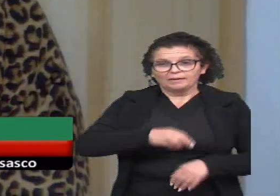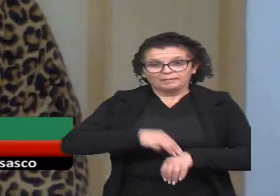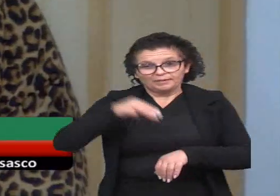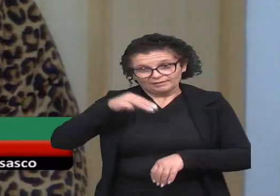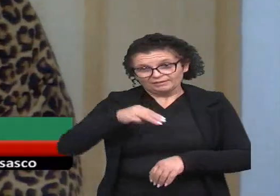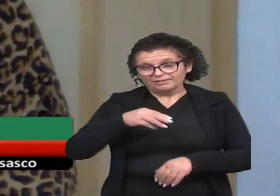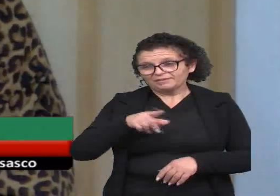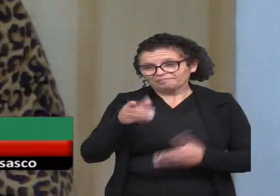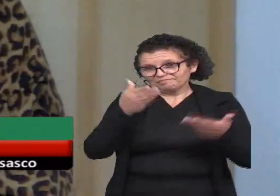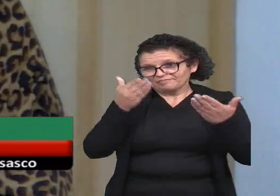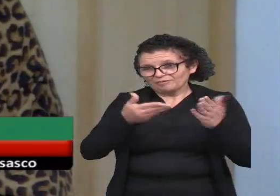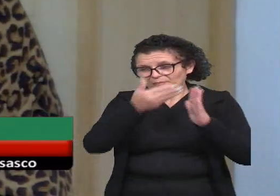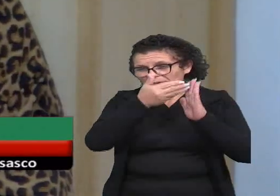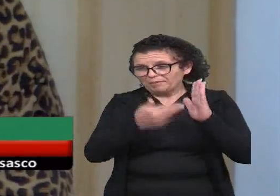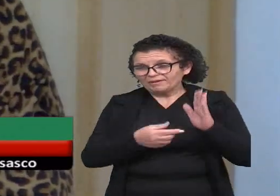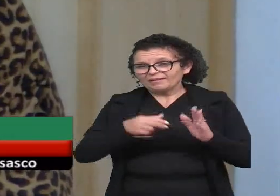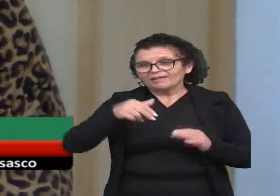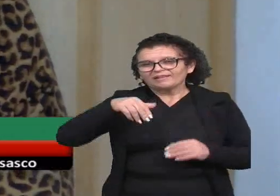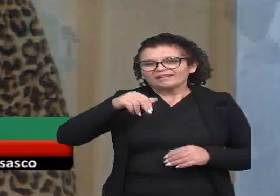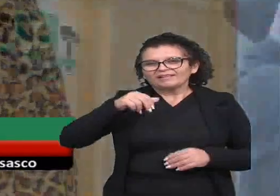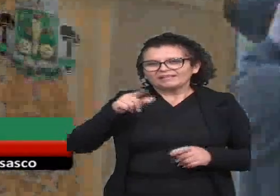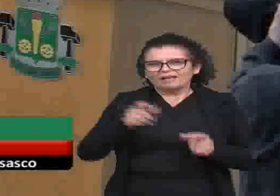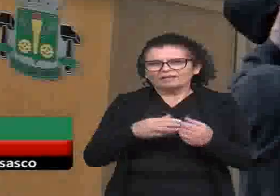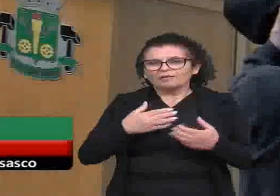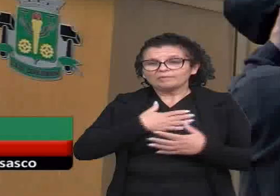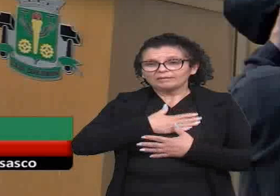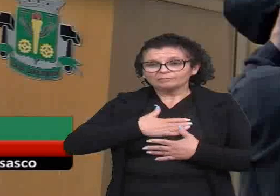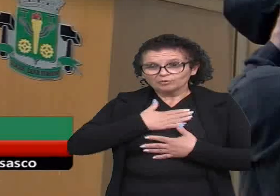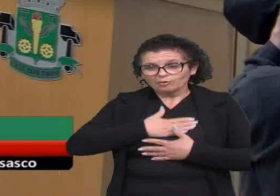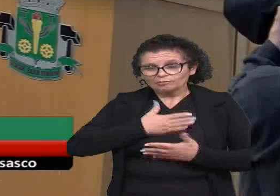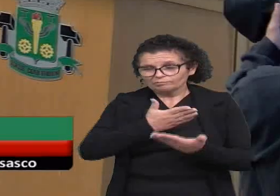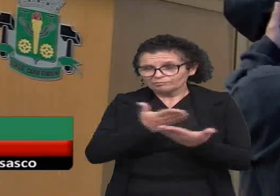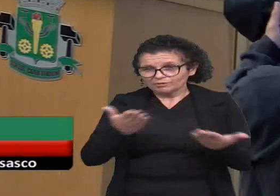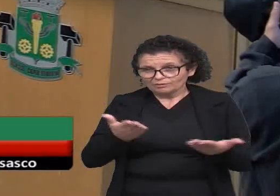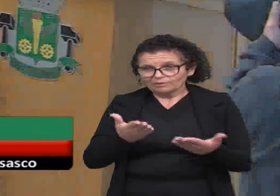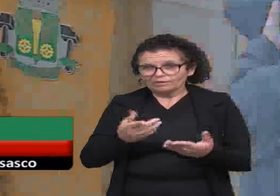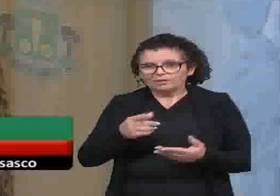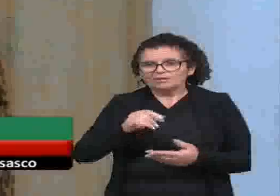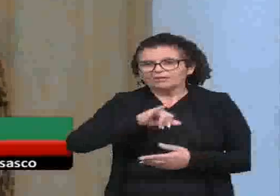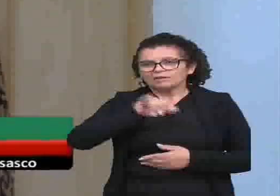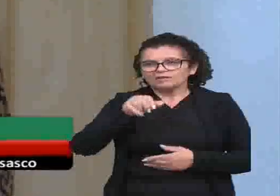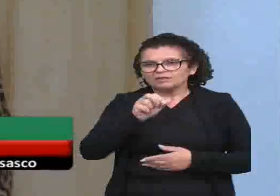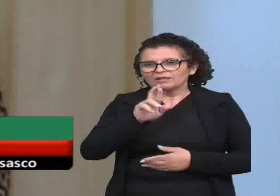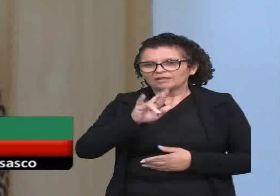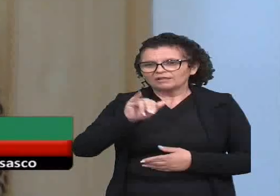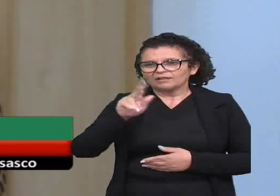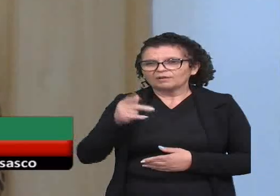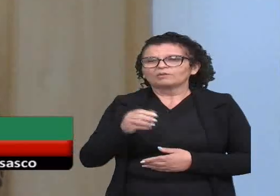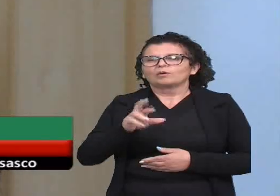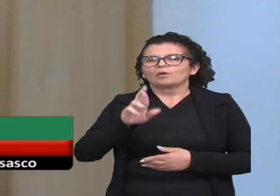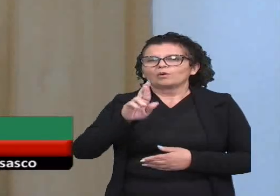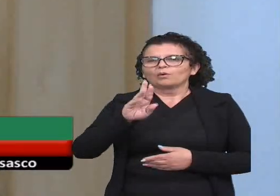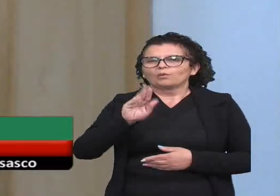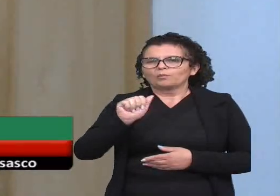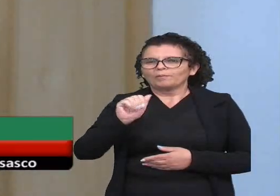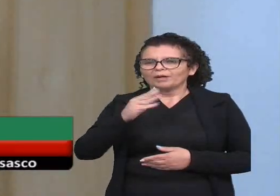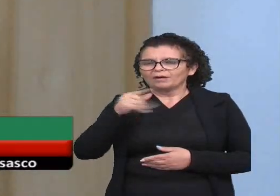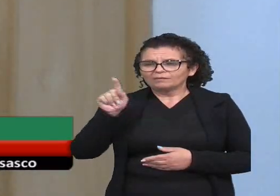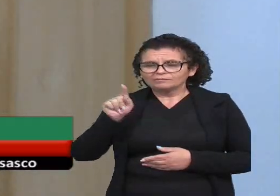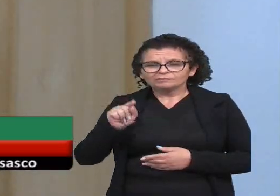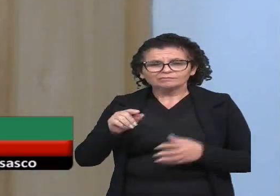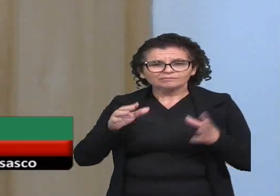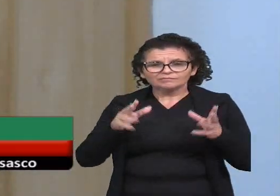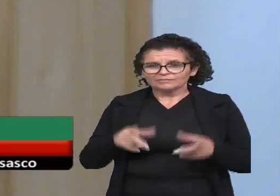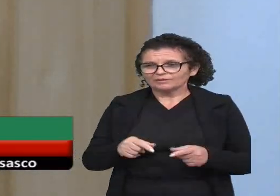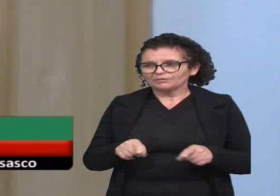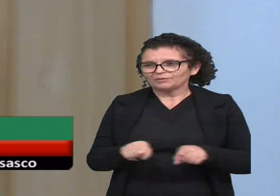Zoinho, a quem eu também tenho muito apreço e afeto, Jairinho, o Rubão. E não posso deixar